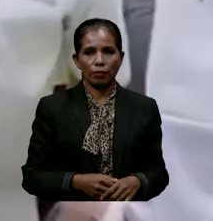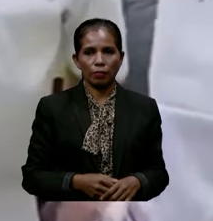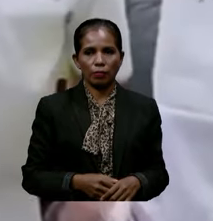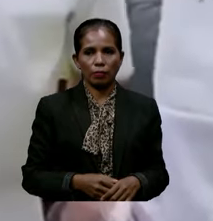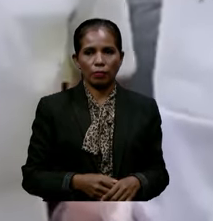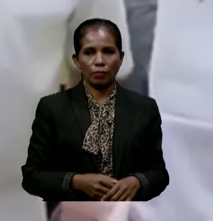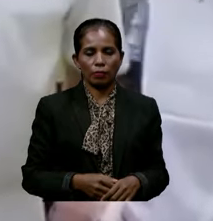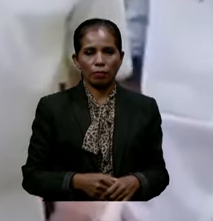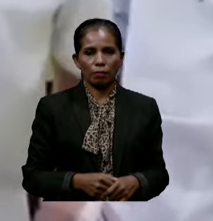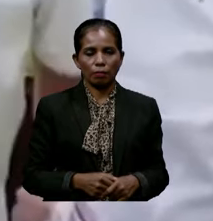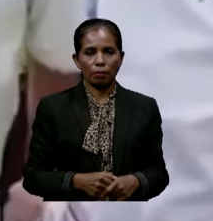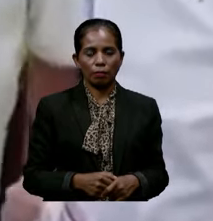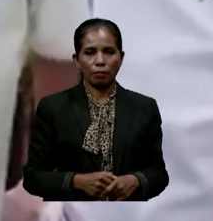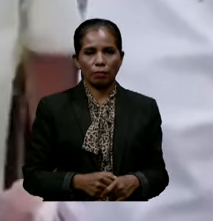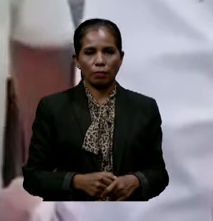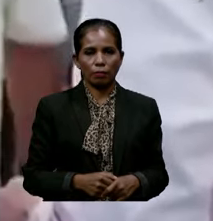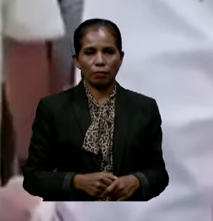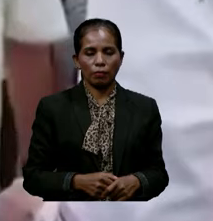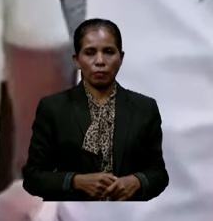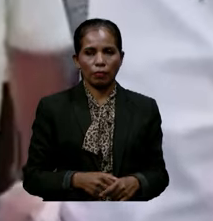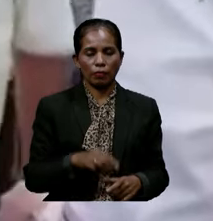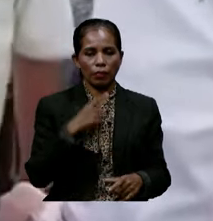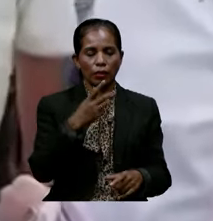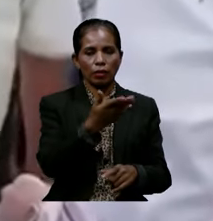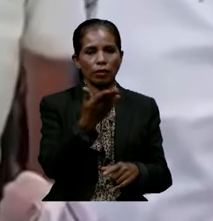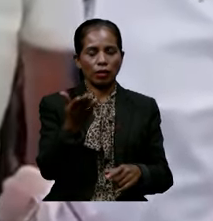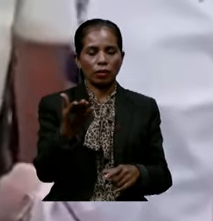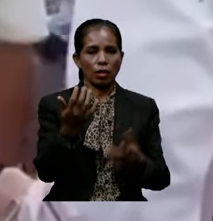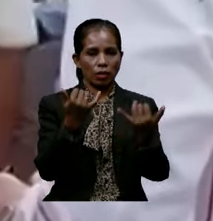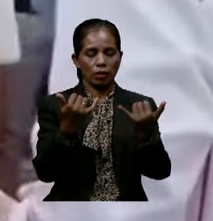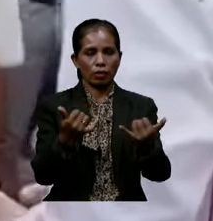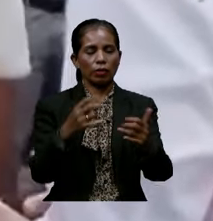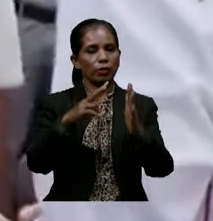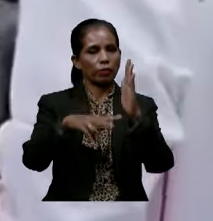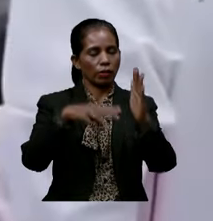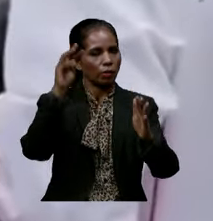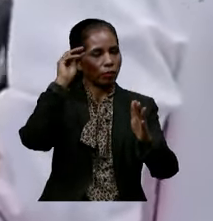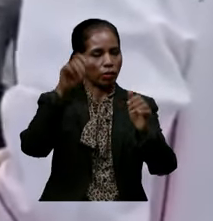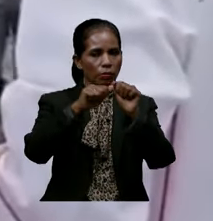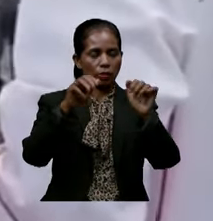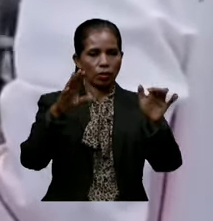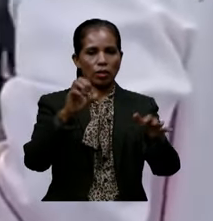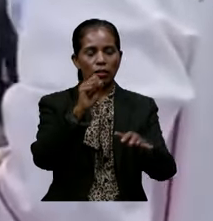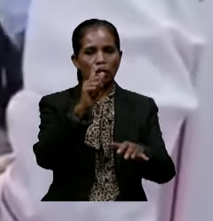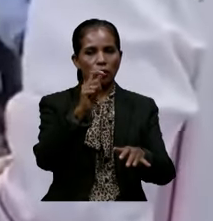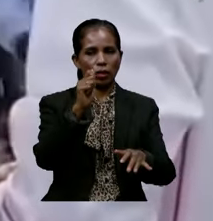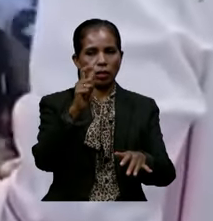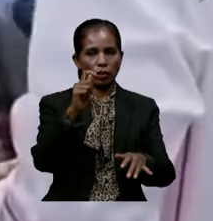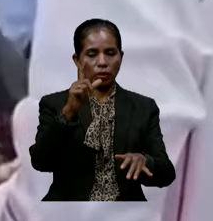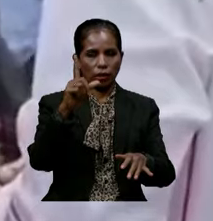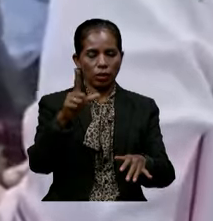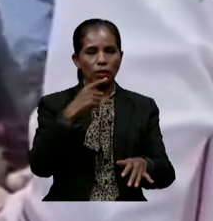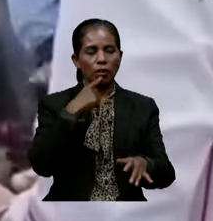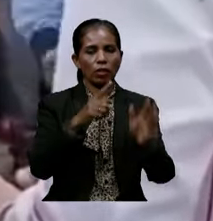Aqui é uma separação, senão isto não podemos ver. Dadaune video ministro administrasaun estatal Tomás Cabral Nian